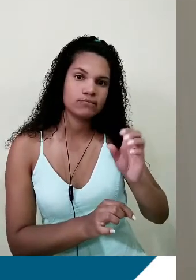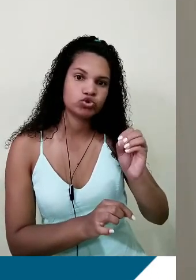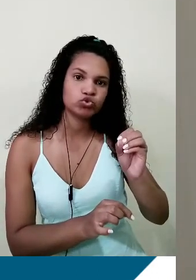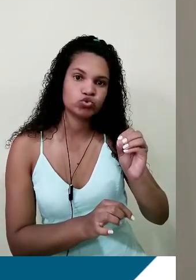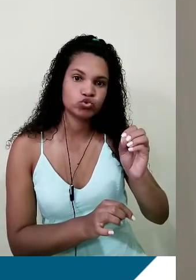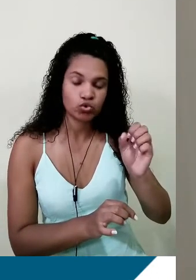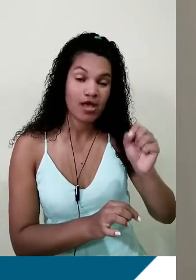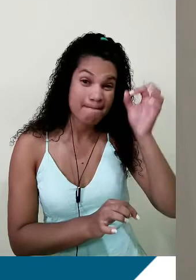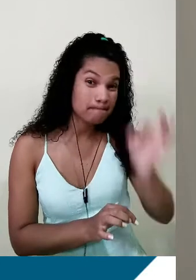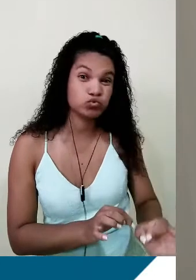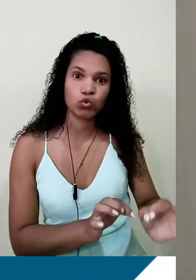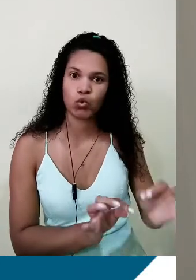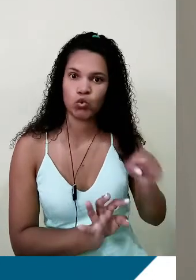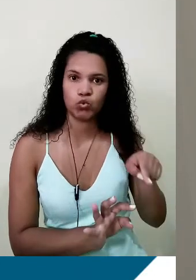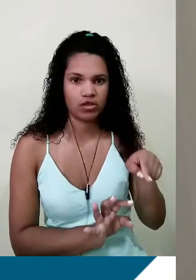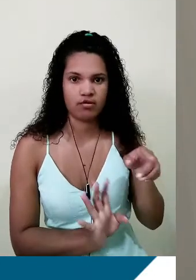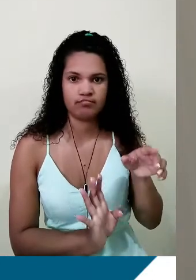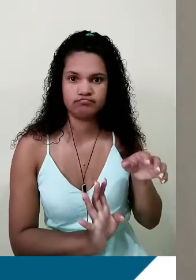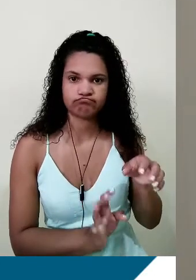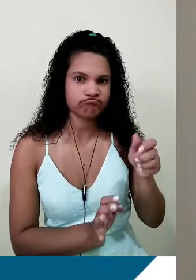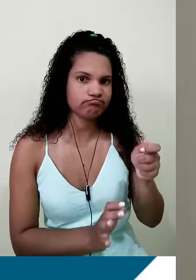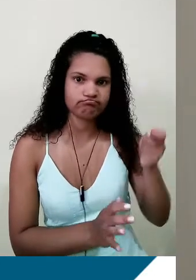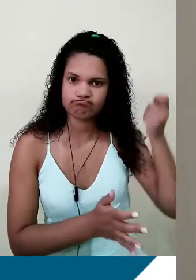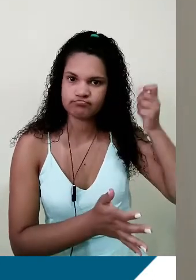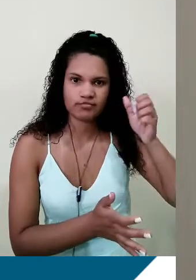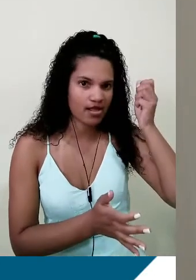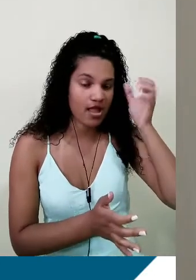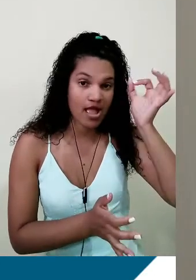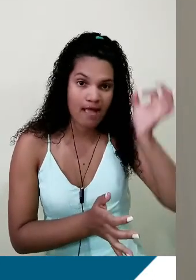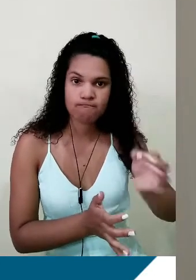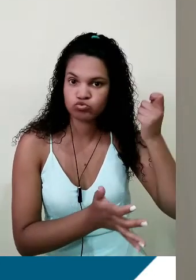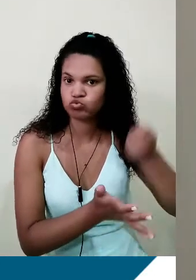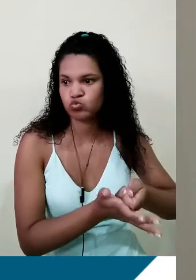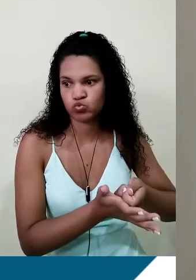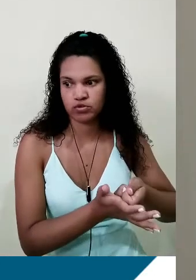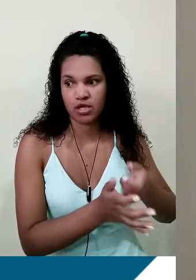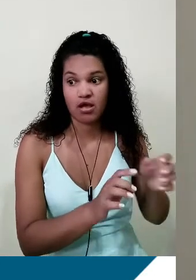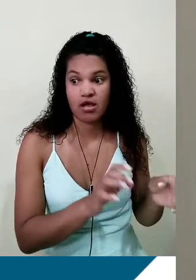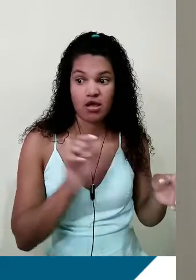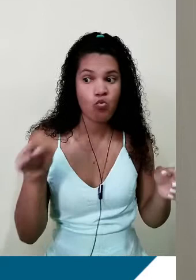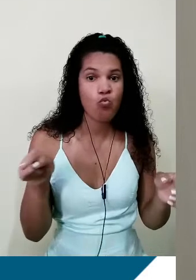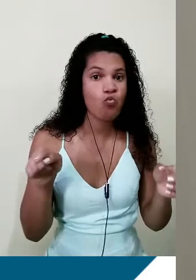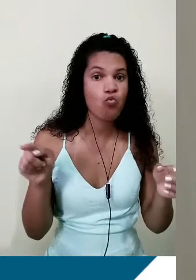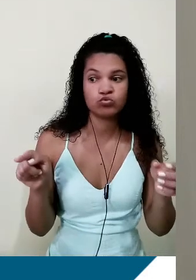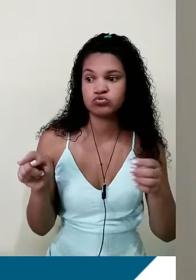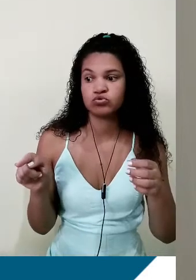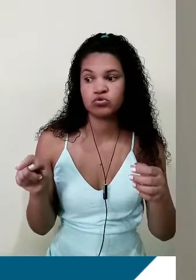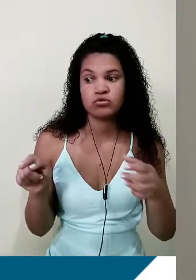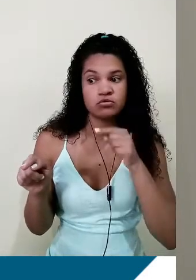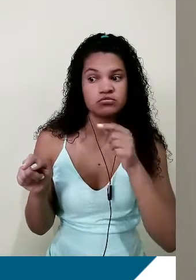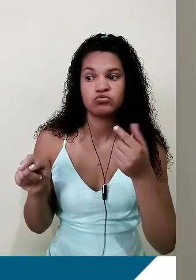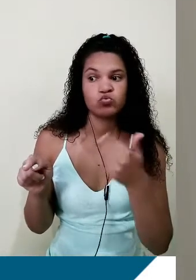Kelvin tem mais uma observação, que ela é a escala que não possui valores negativos. A